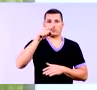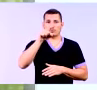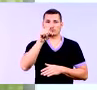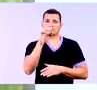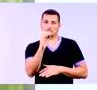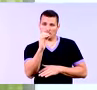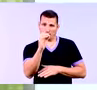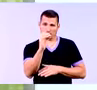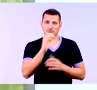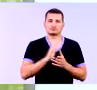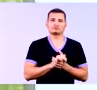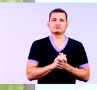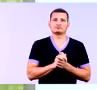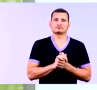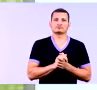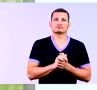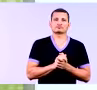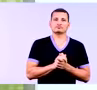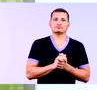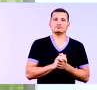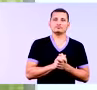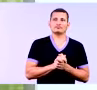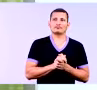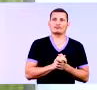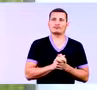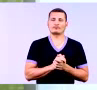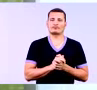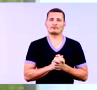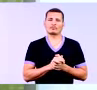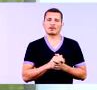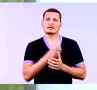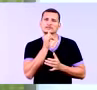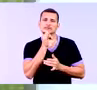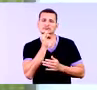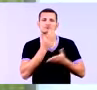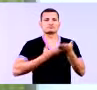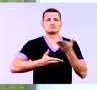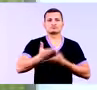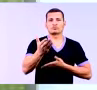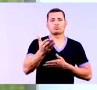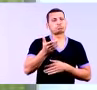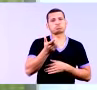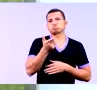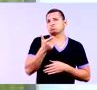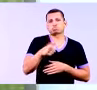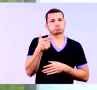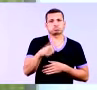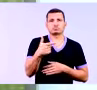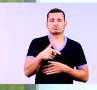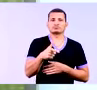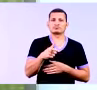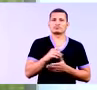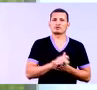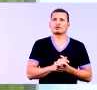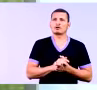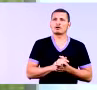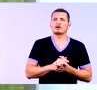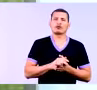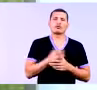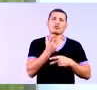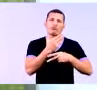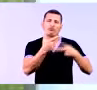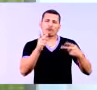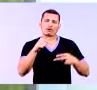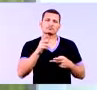da internet, esse modelo de interação não existia. Sempre as coisas eram muito